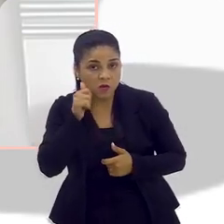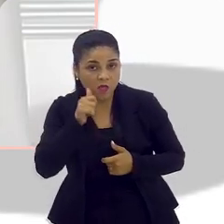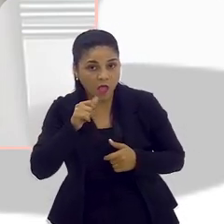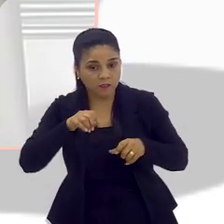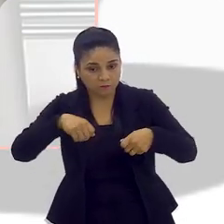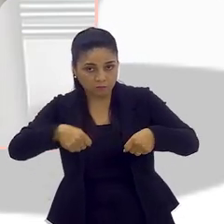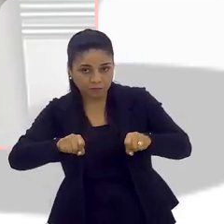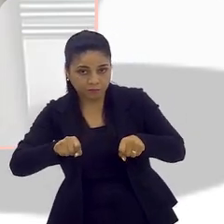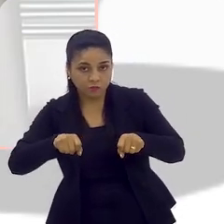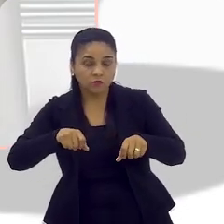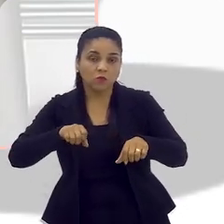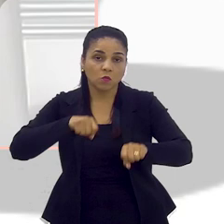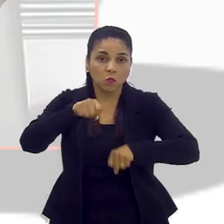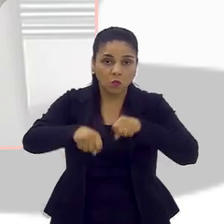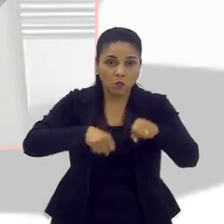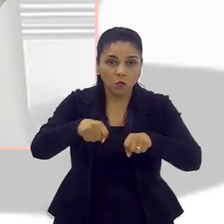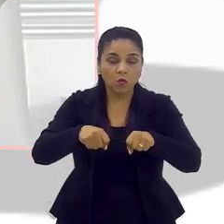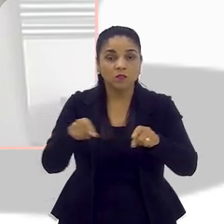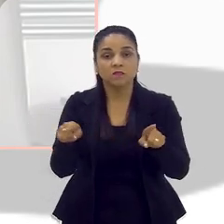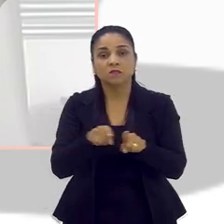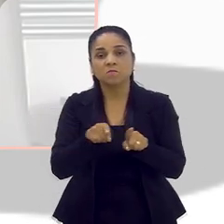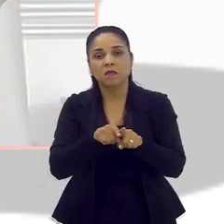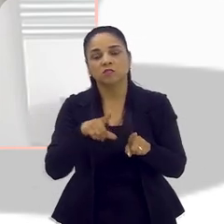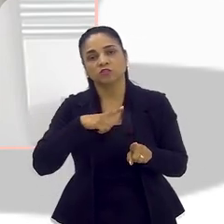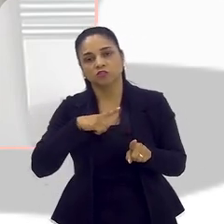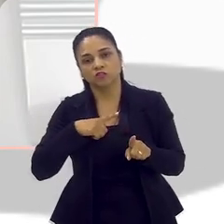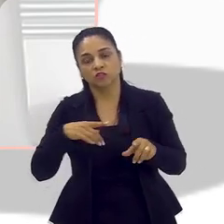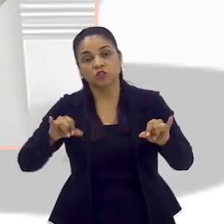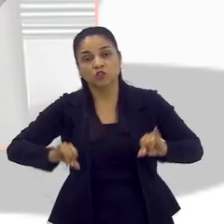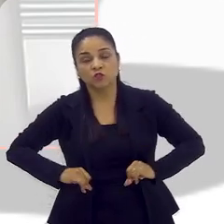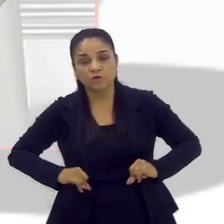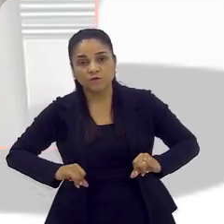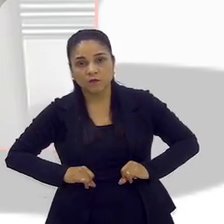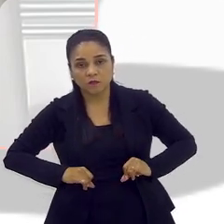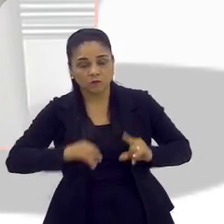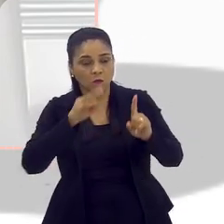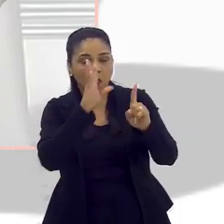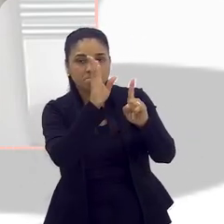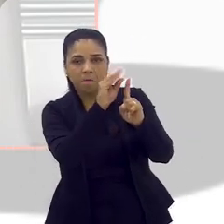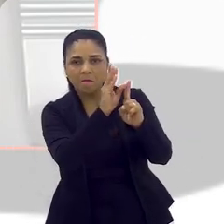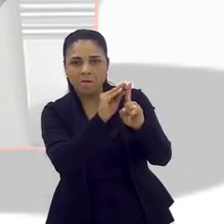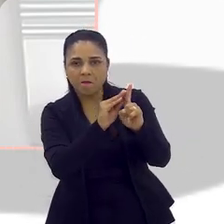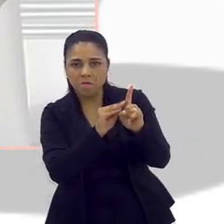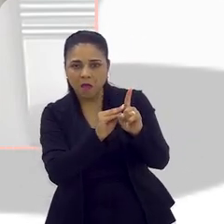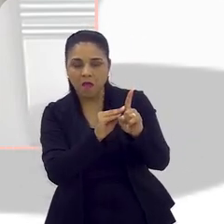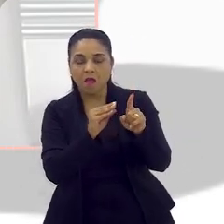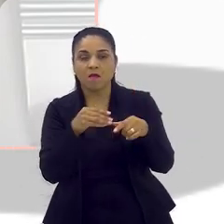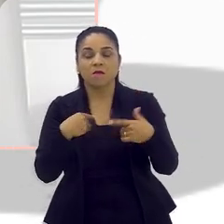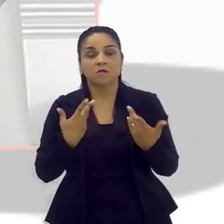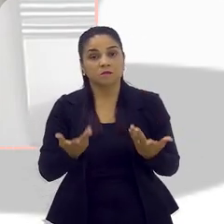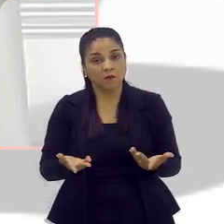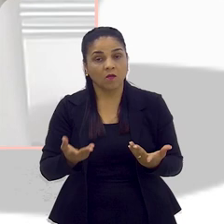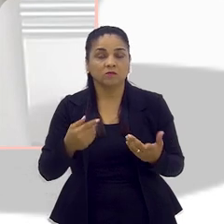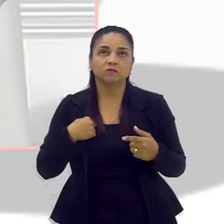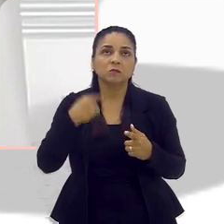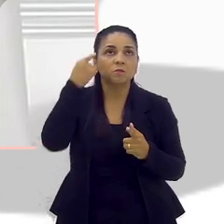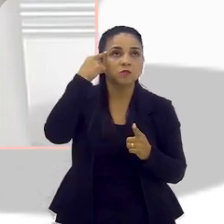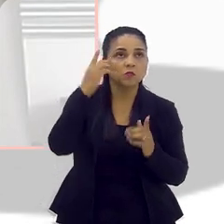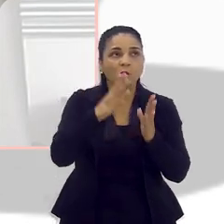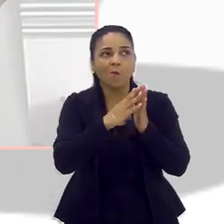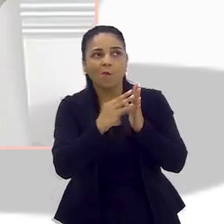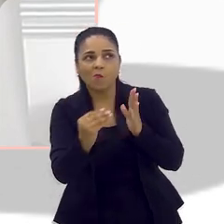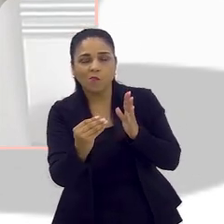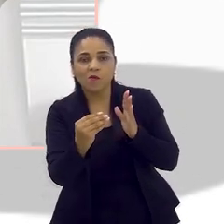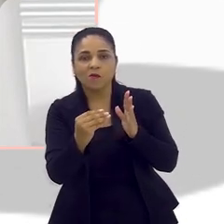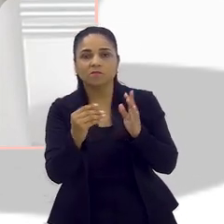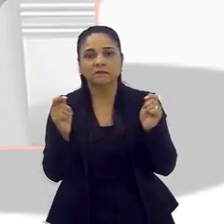mulheres entregadoras estavam sofrendo assédio na porta dos apartamentos e tal. Então, assim, a gente pensou um modelo que fosse